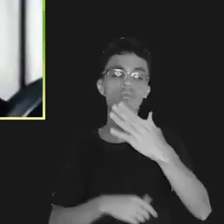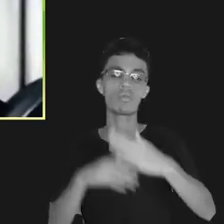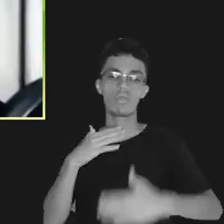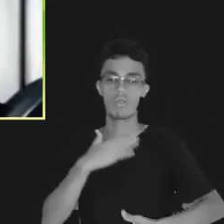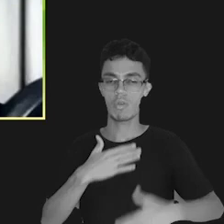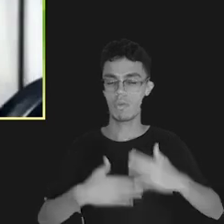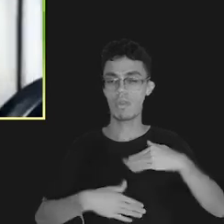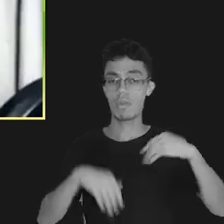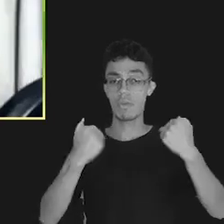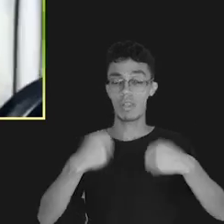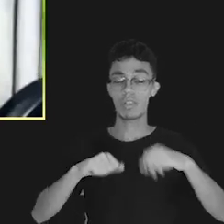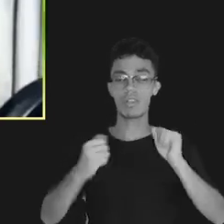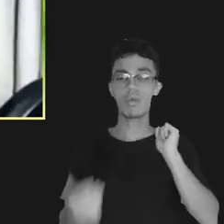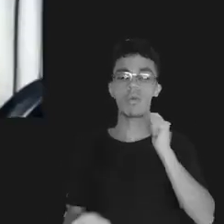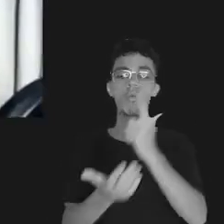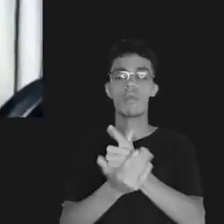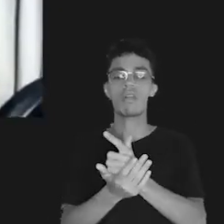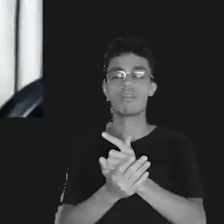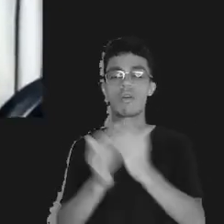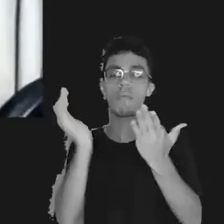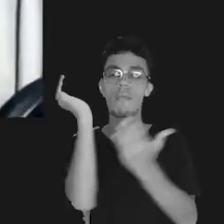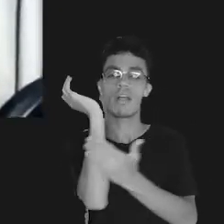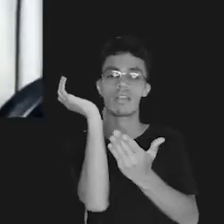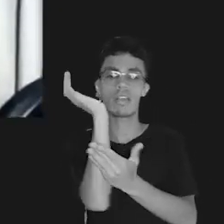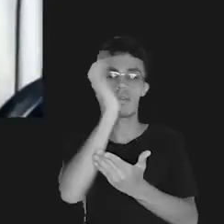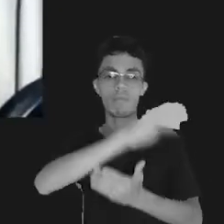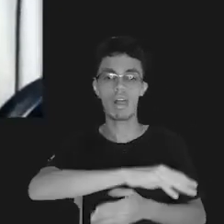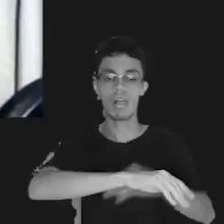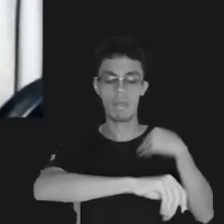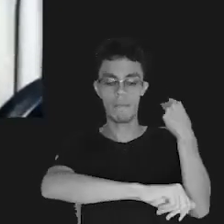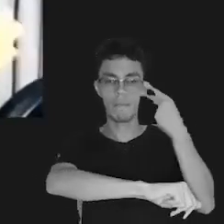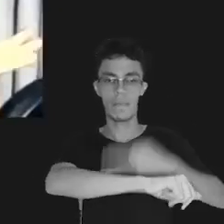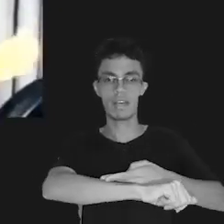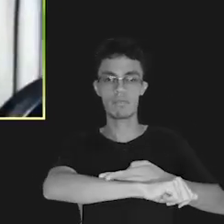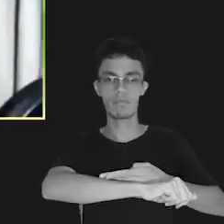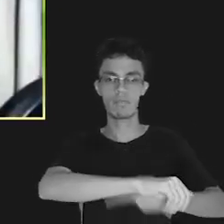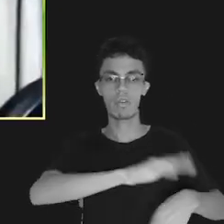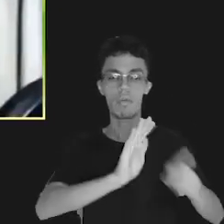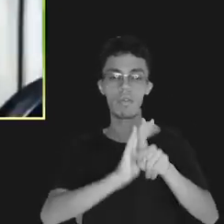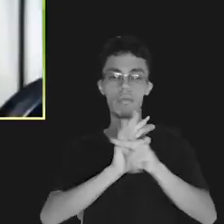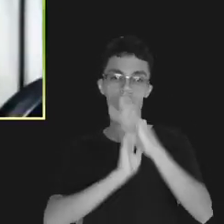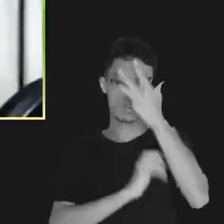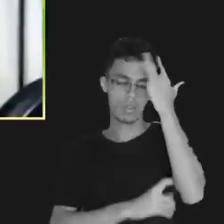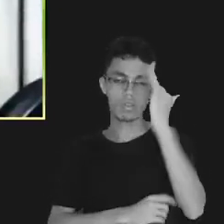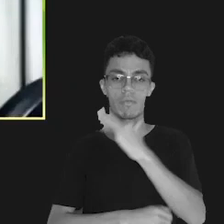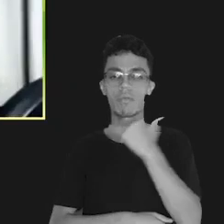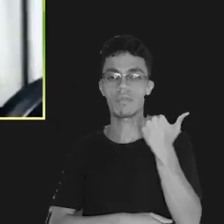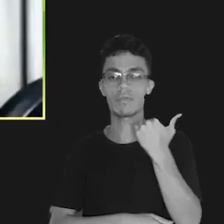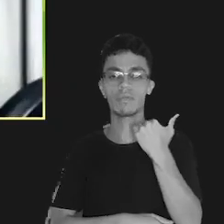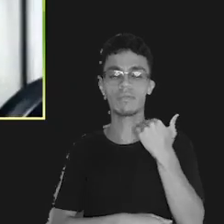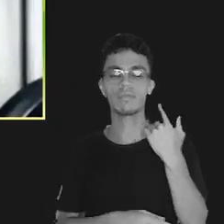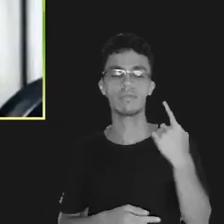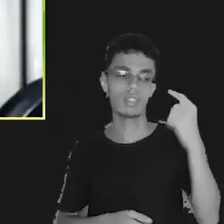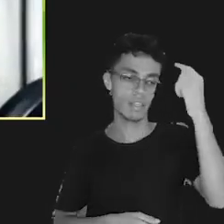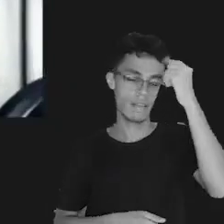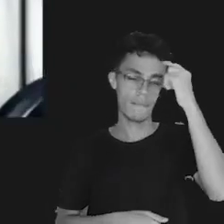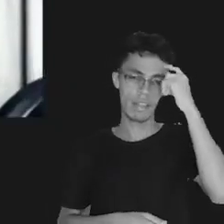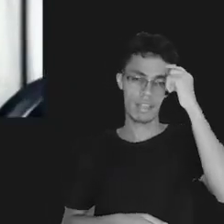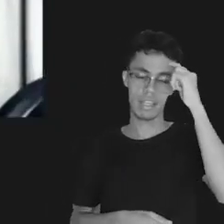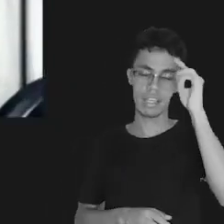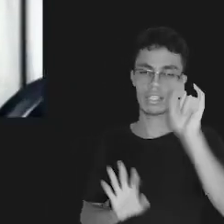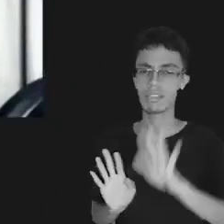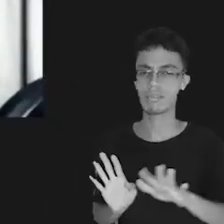um caixão. Por quê? Se não vai usá-lo? E isso é secundário. Bem se vê